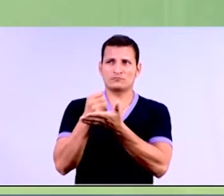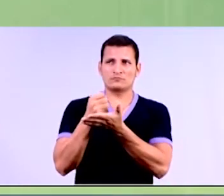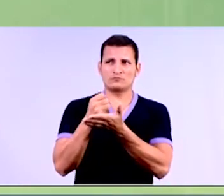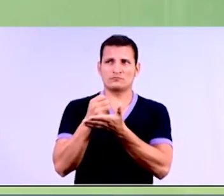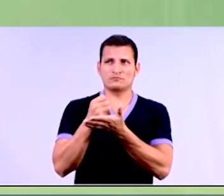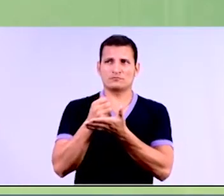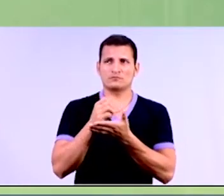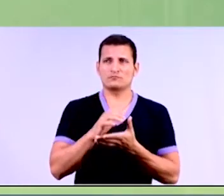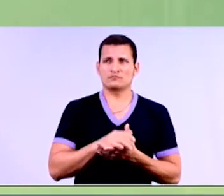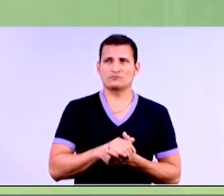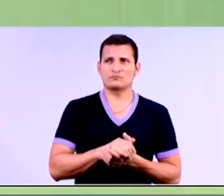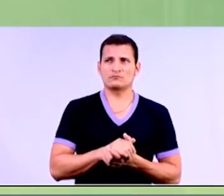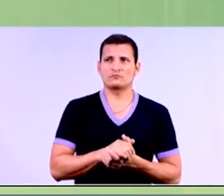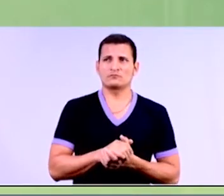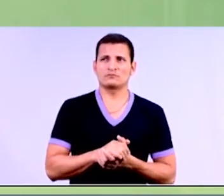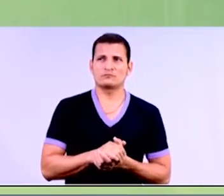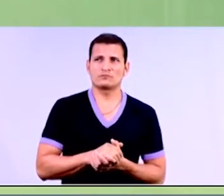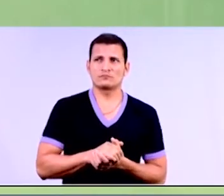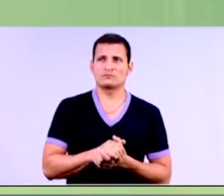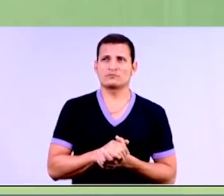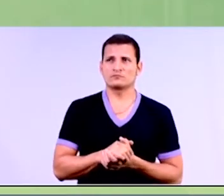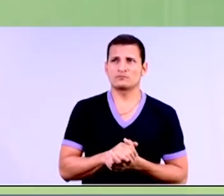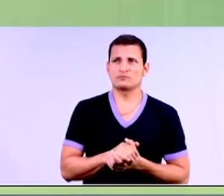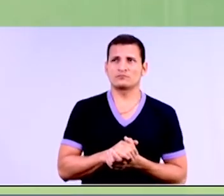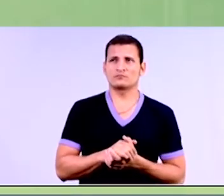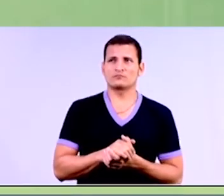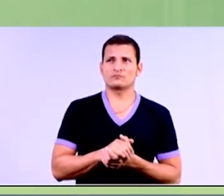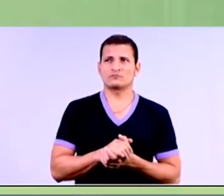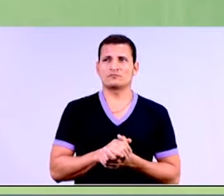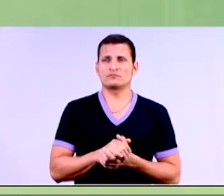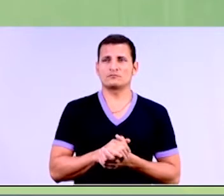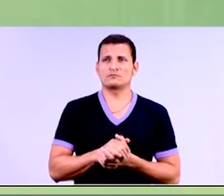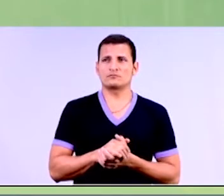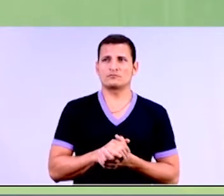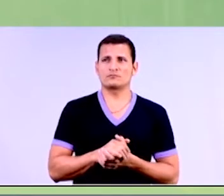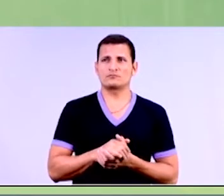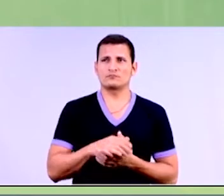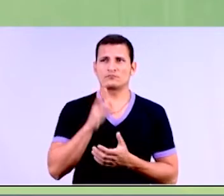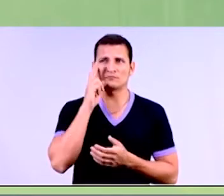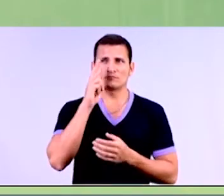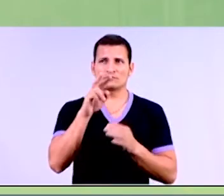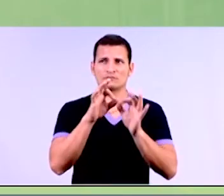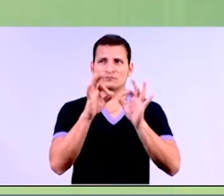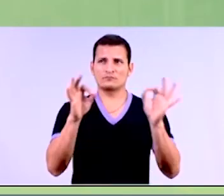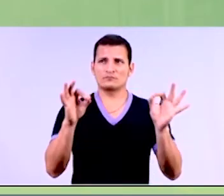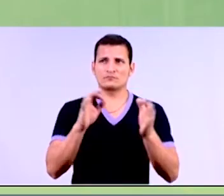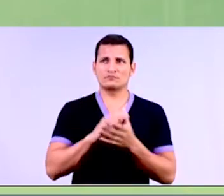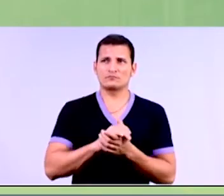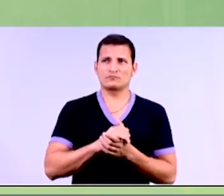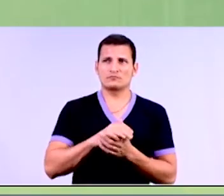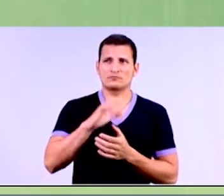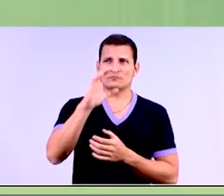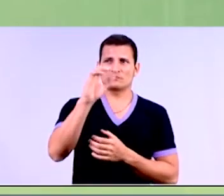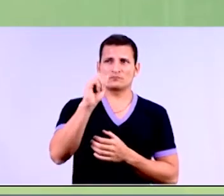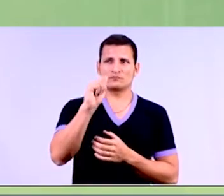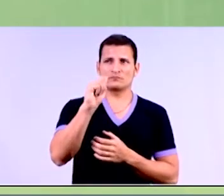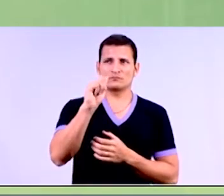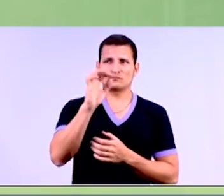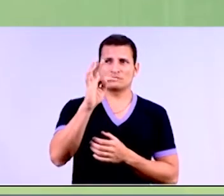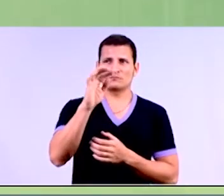do, mas not. Como assim, professora? Então, vejam aqui essa frase. Cats, olha o exemplo.